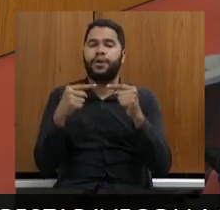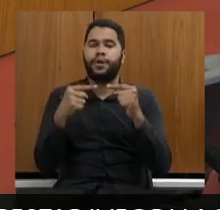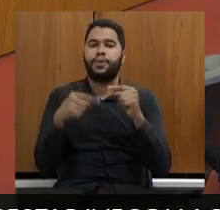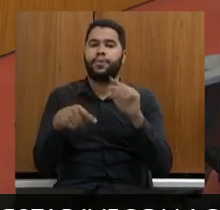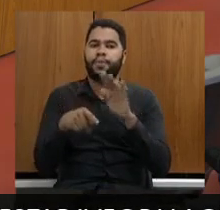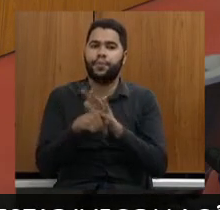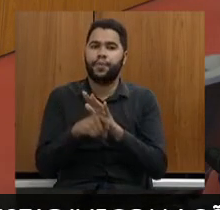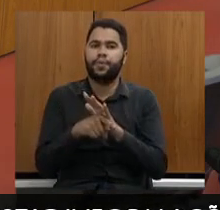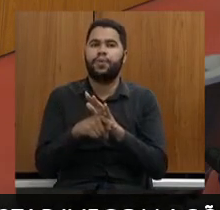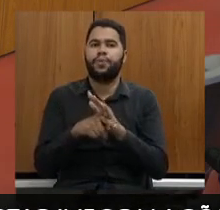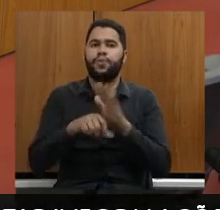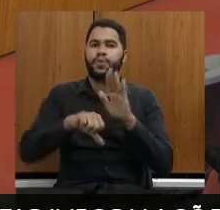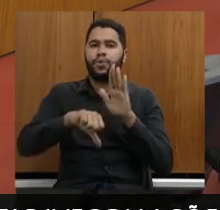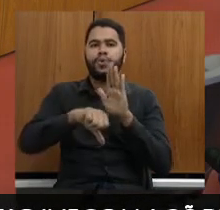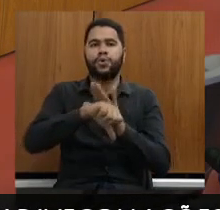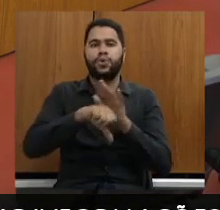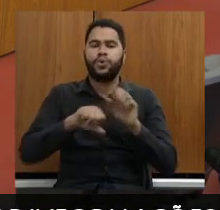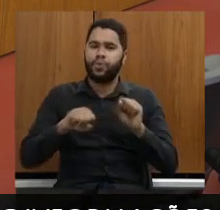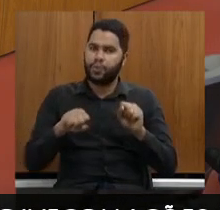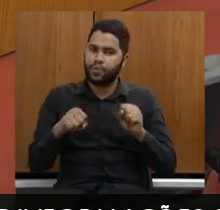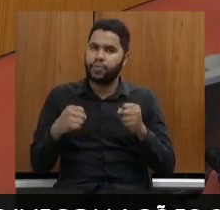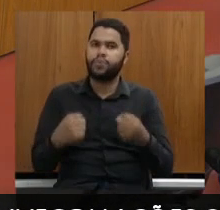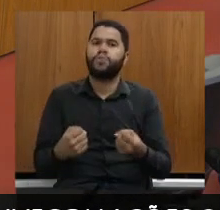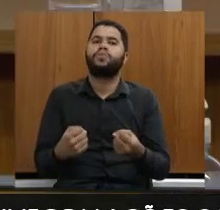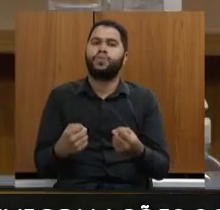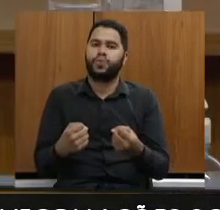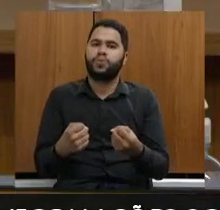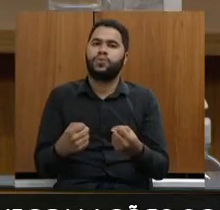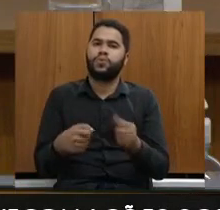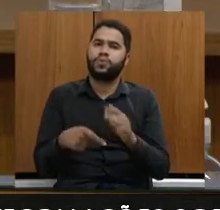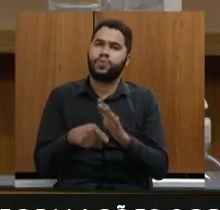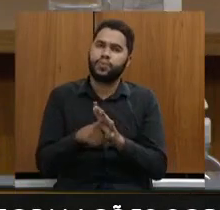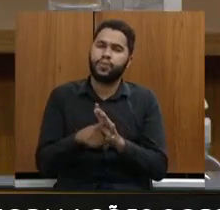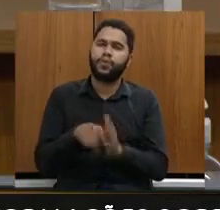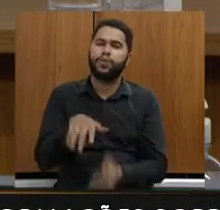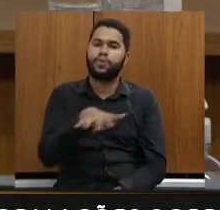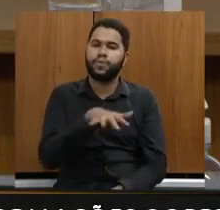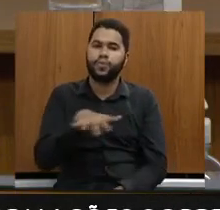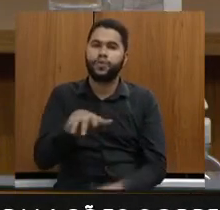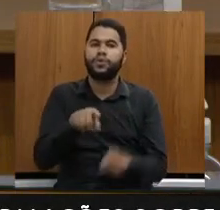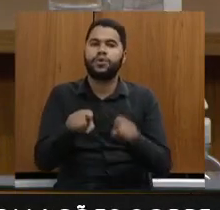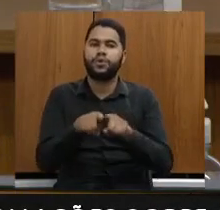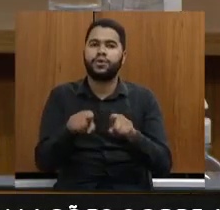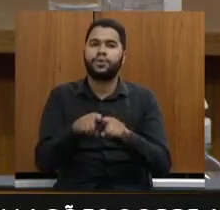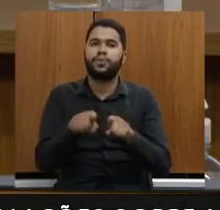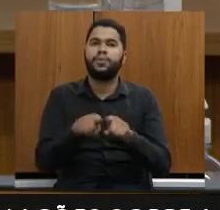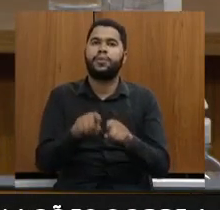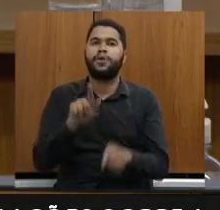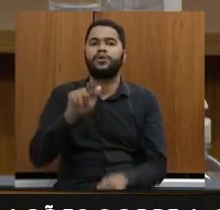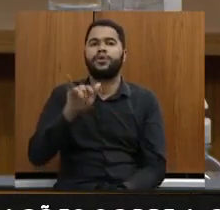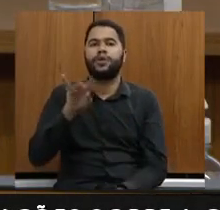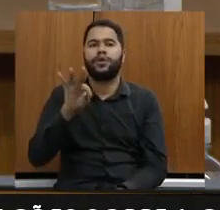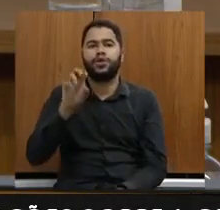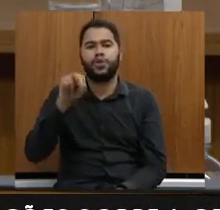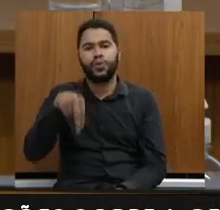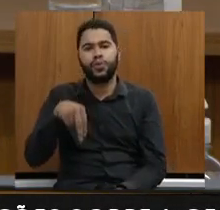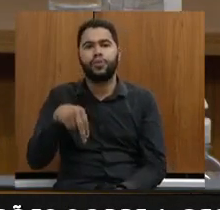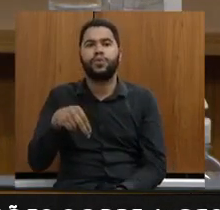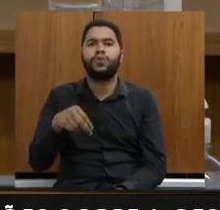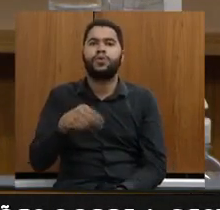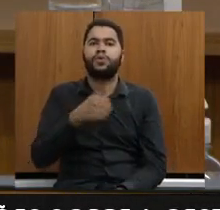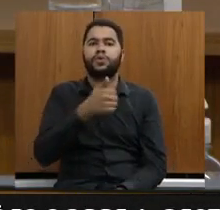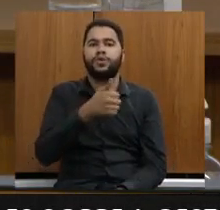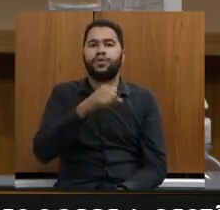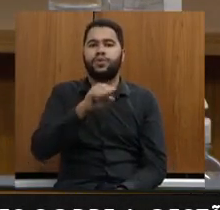nós temos feito um esforço muito grande de reforçar as Patrulhas rurais inclusive com veículo tem 180 novas